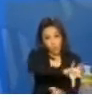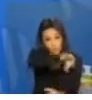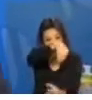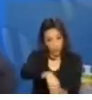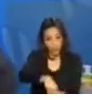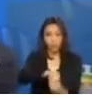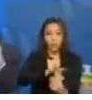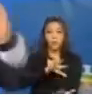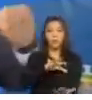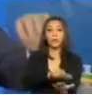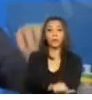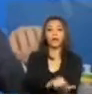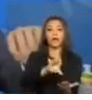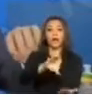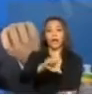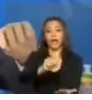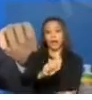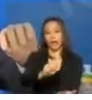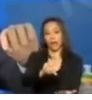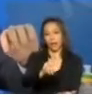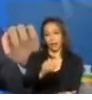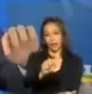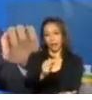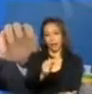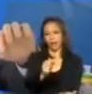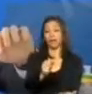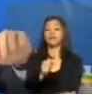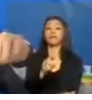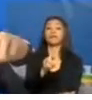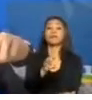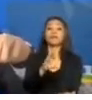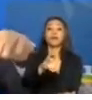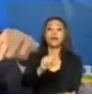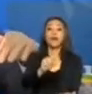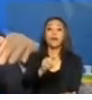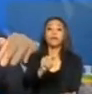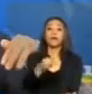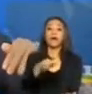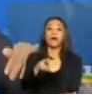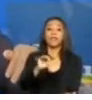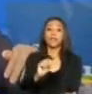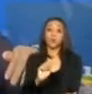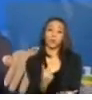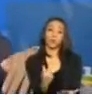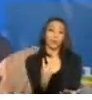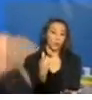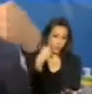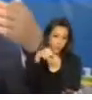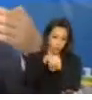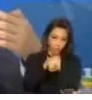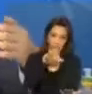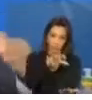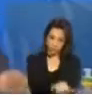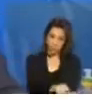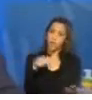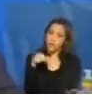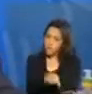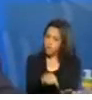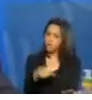único, excetuando Bolsa Família, e eles são encontrados como